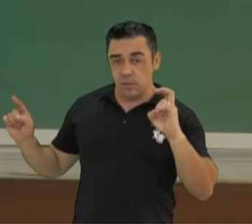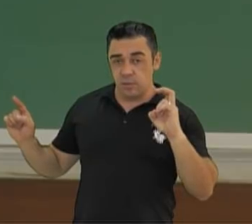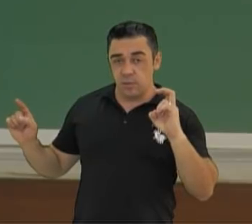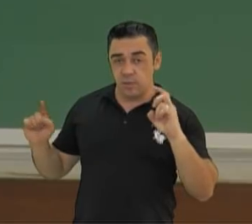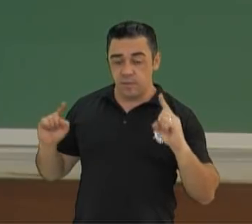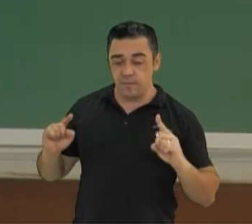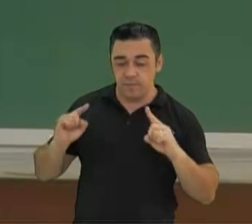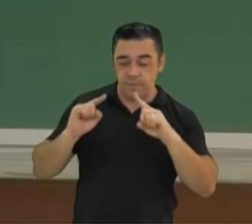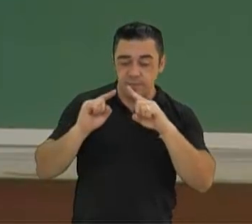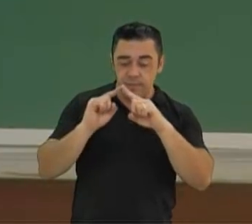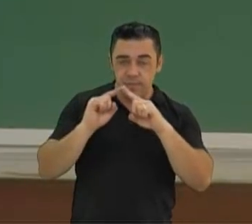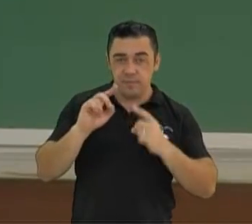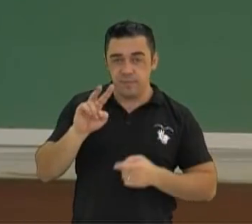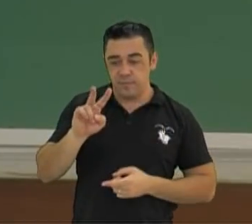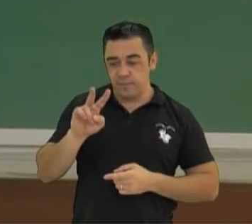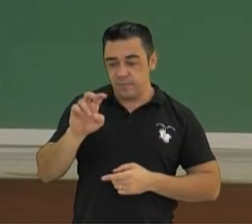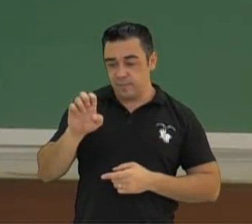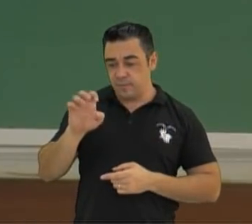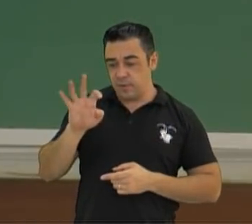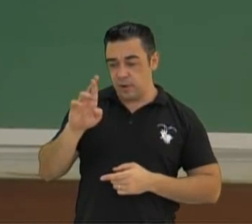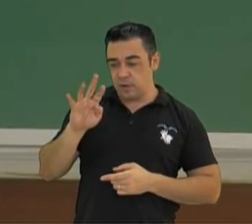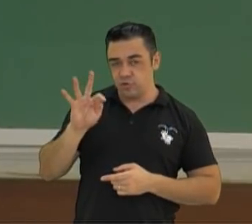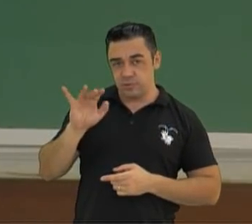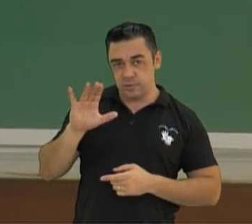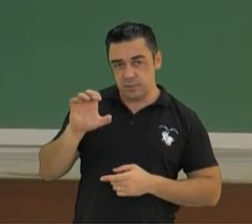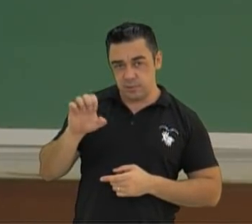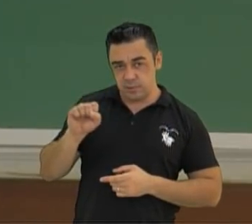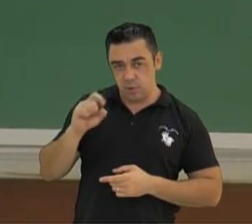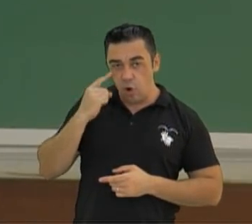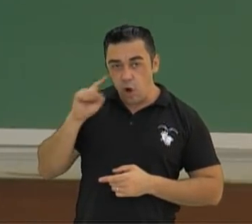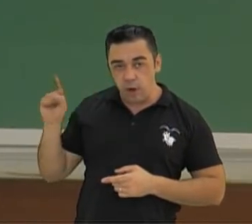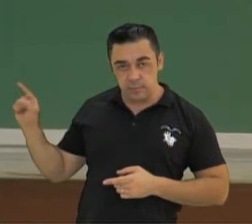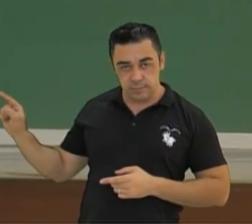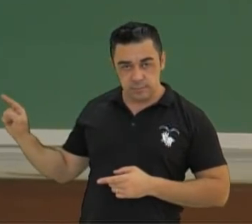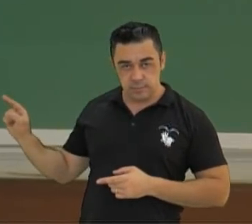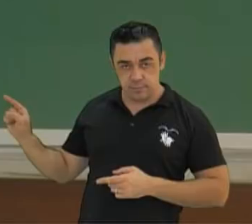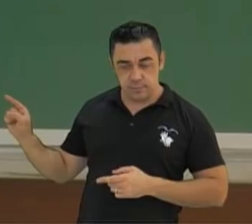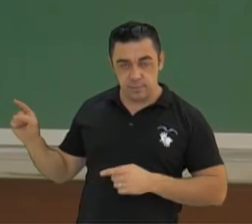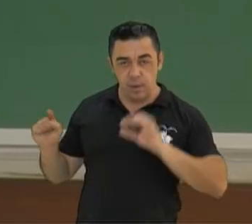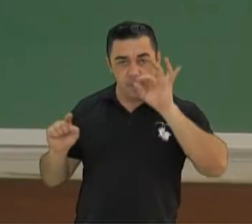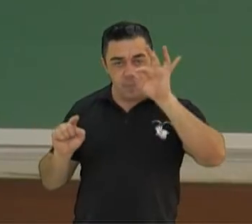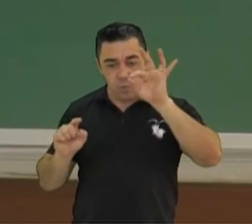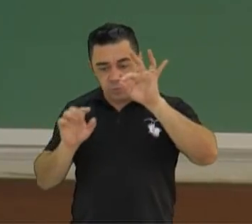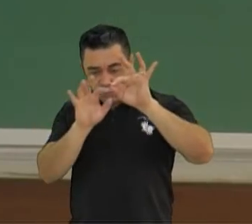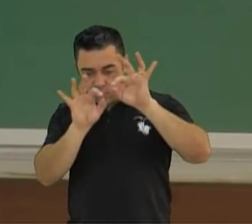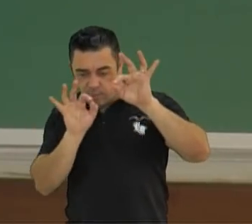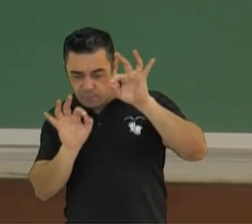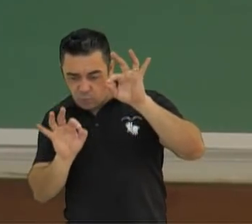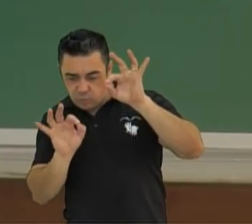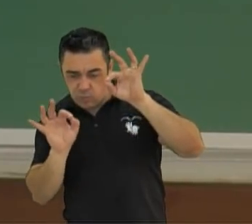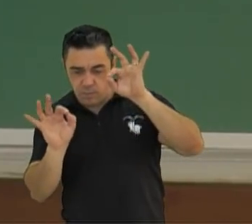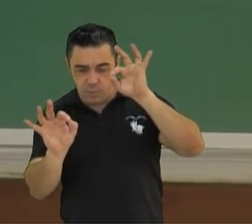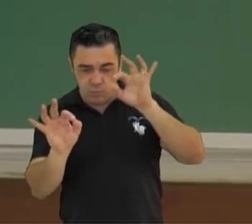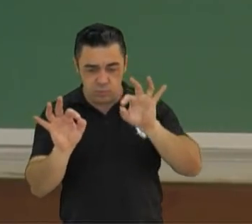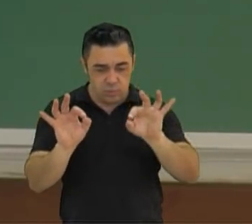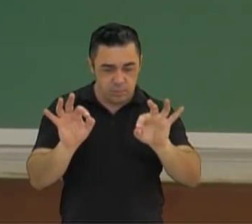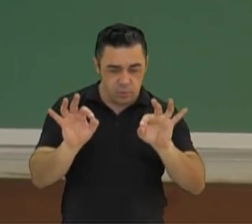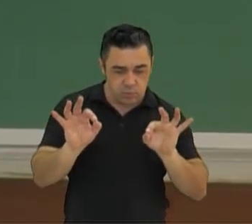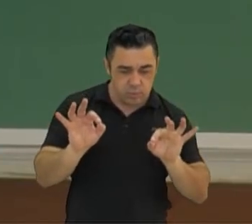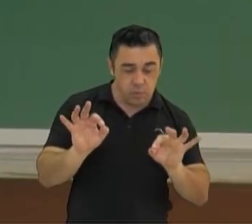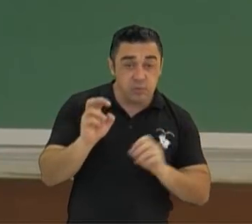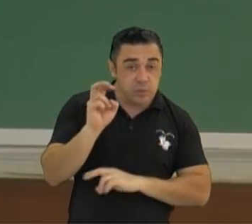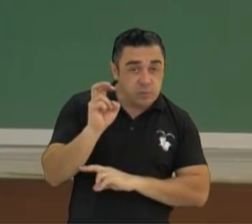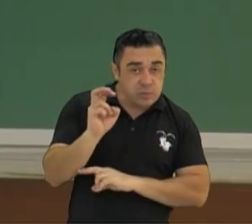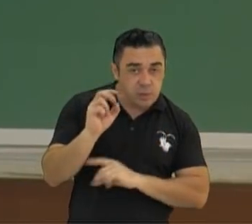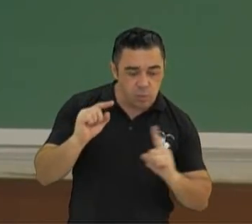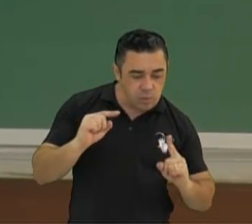A prof tem essa pirâmide para mostrar para vocês. Olhem só. O que significa ali, igual a prof falou, da